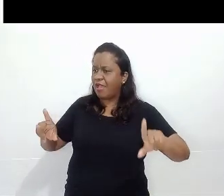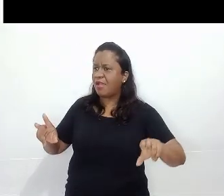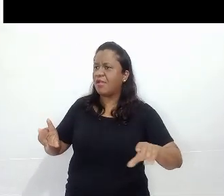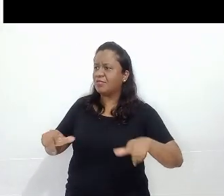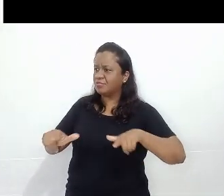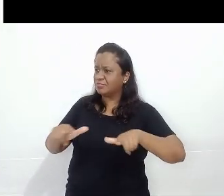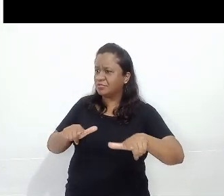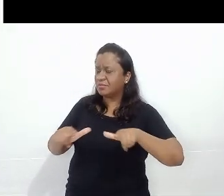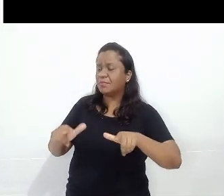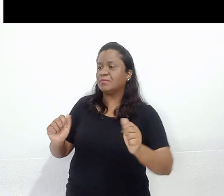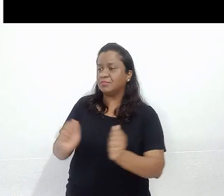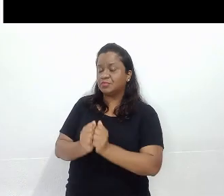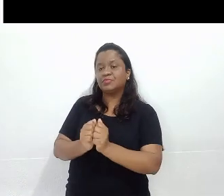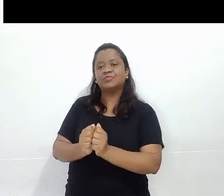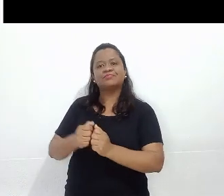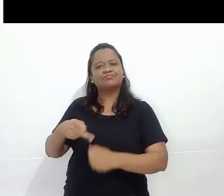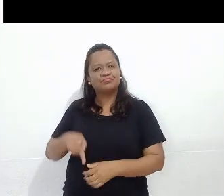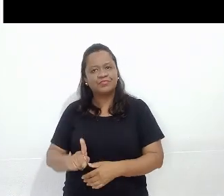mesmo.